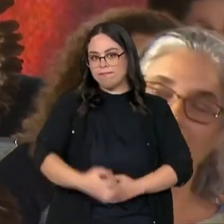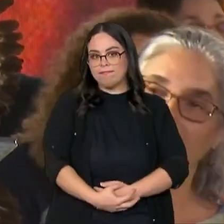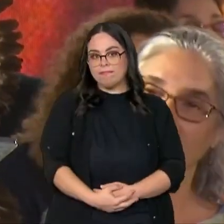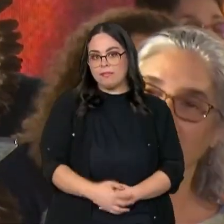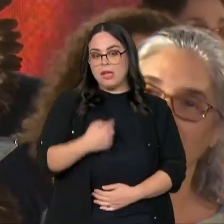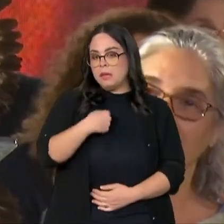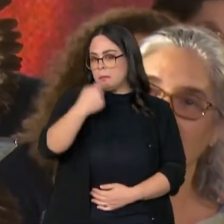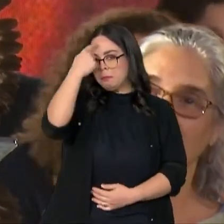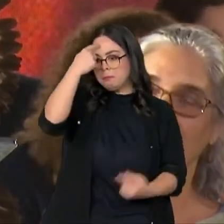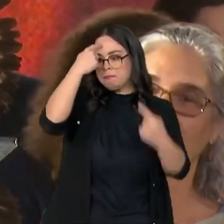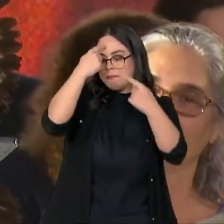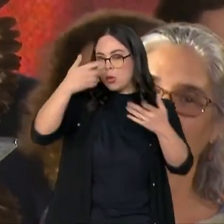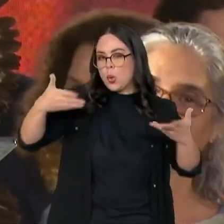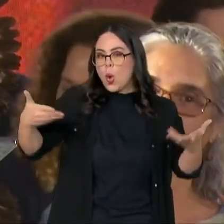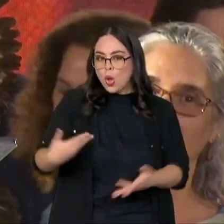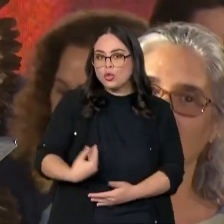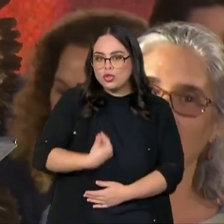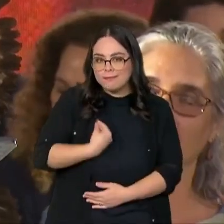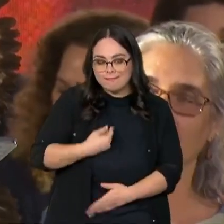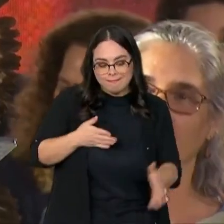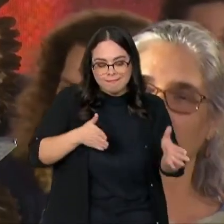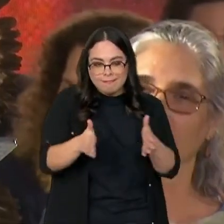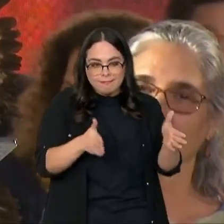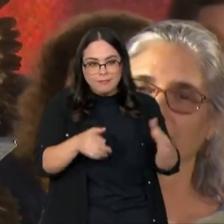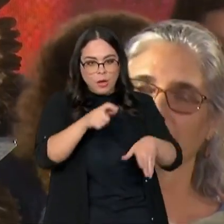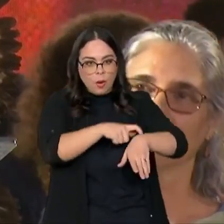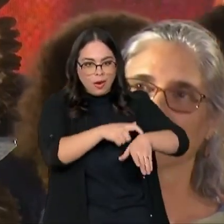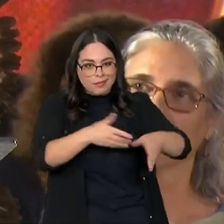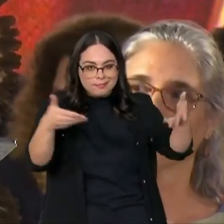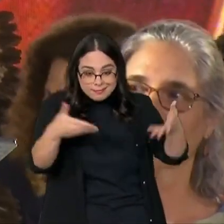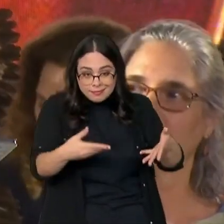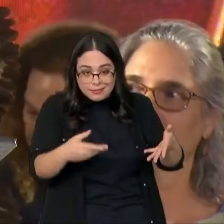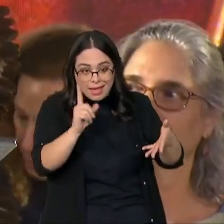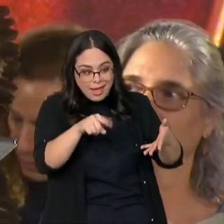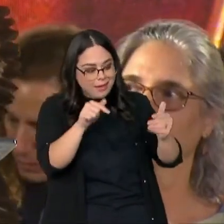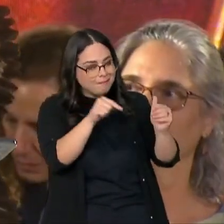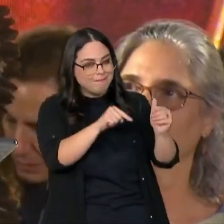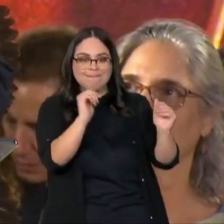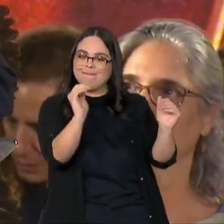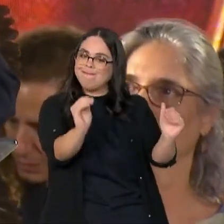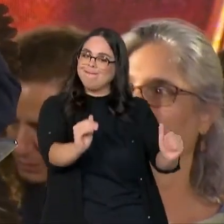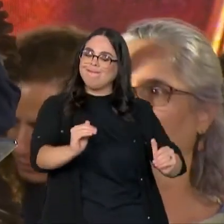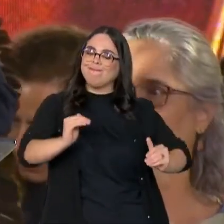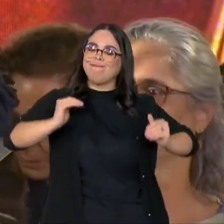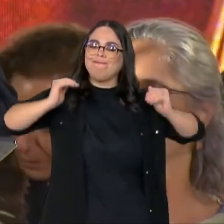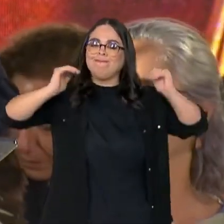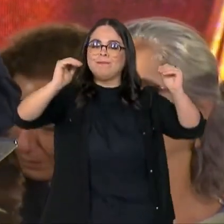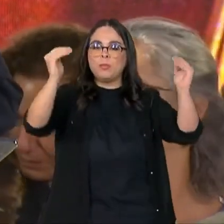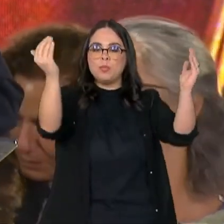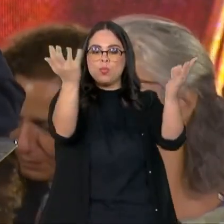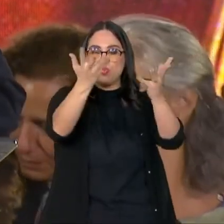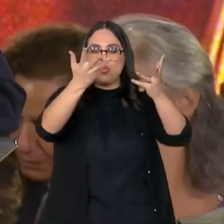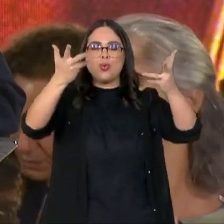que o momento de hoje é um momento sumamente extraordinário,